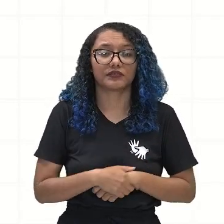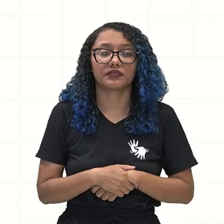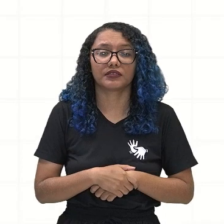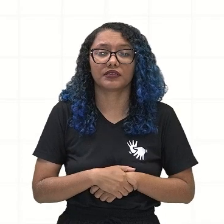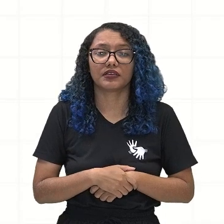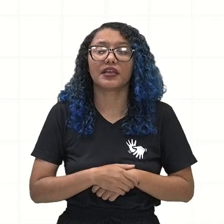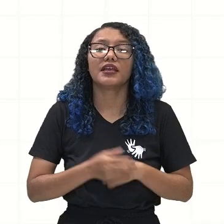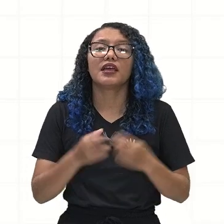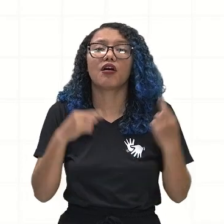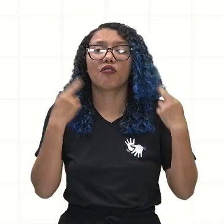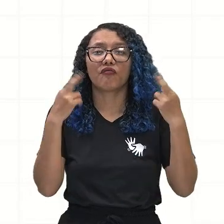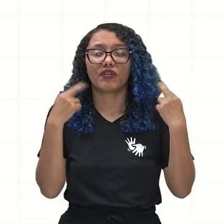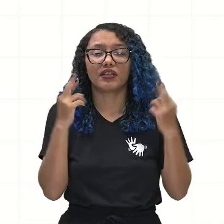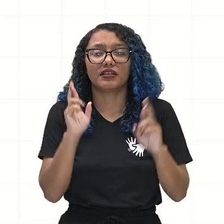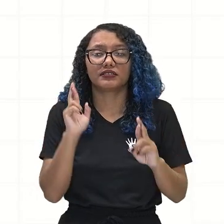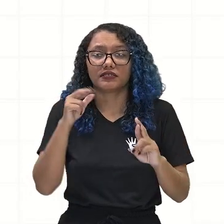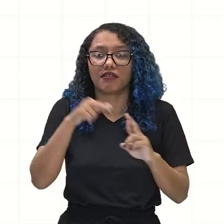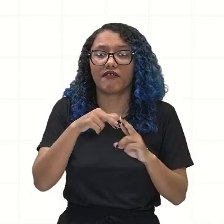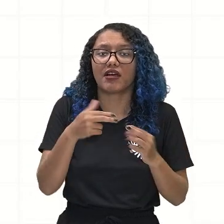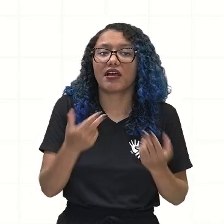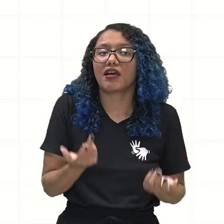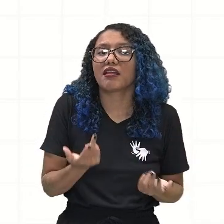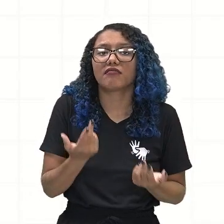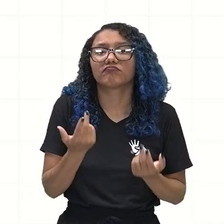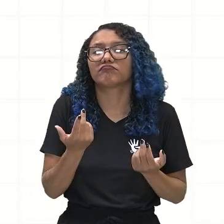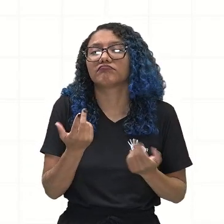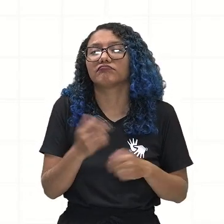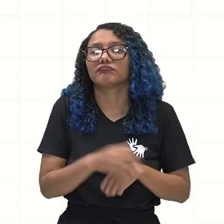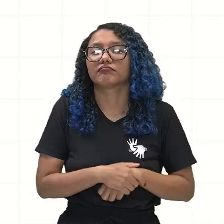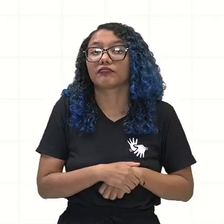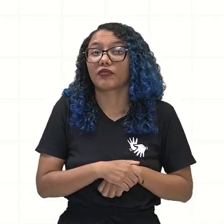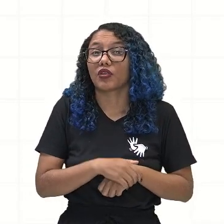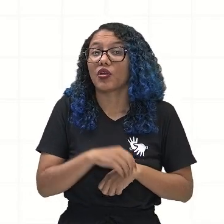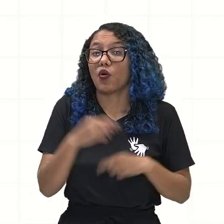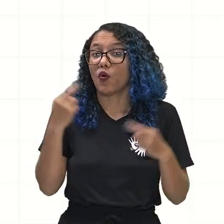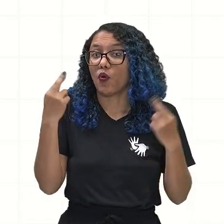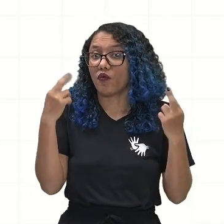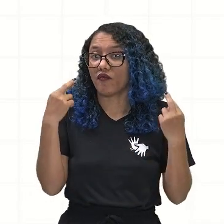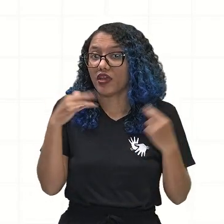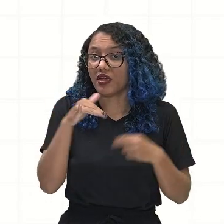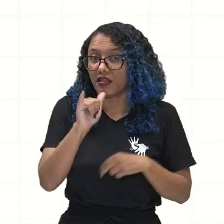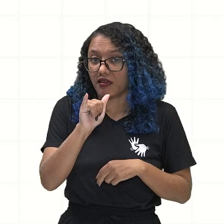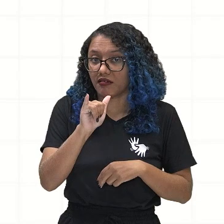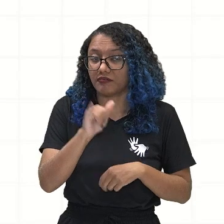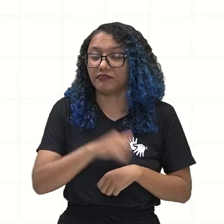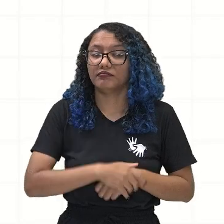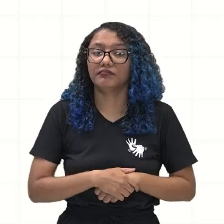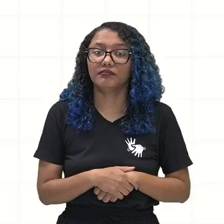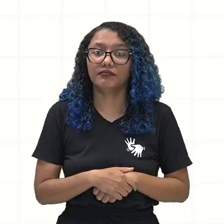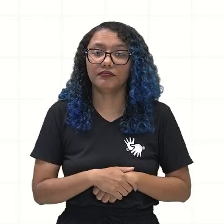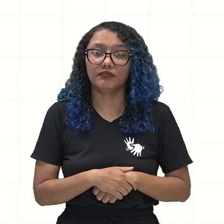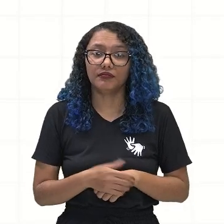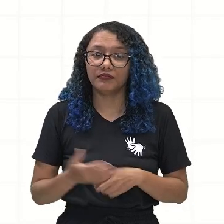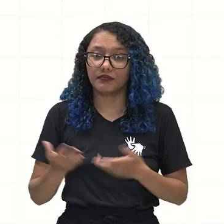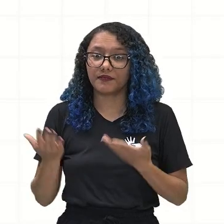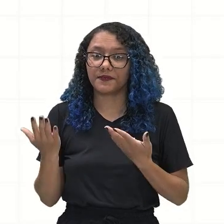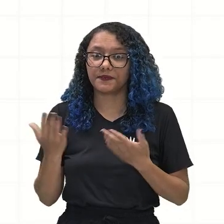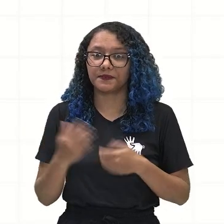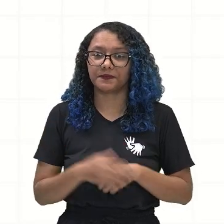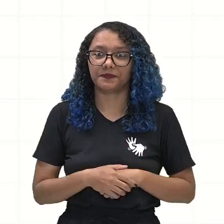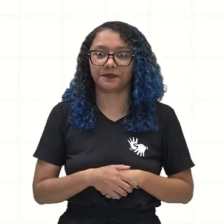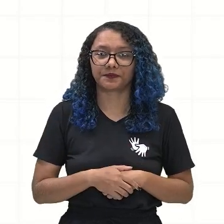y é as ovelhas. Então, vejam o seguinte, olha, é importante